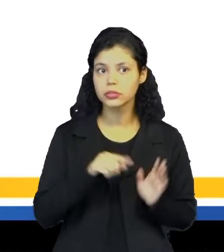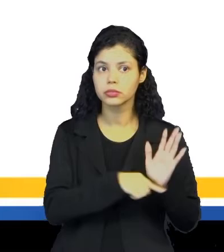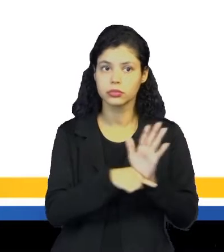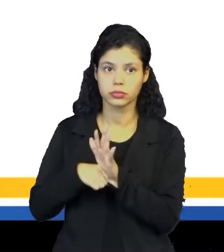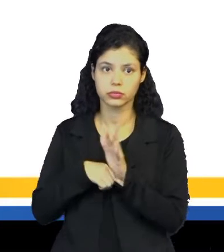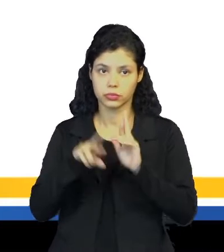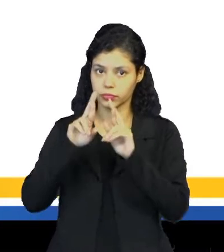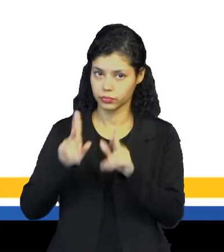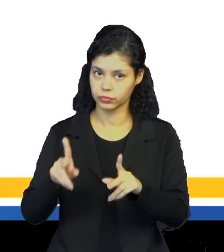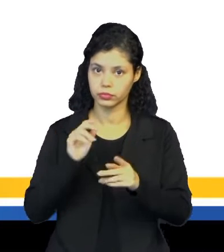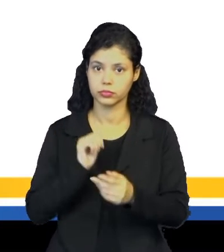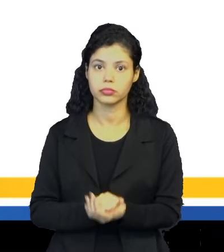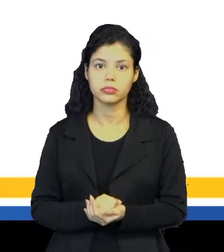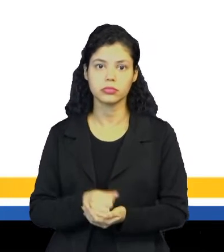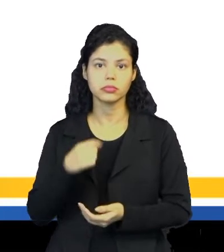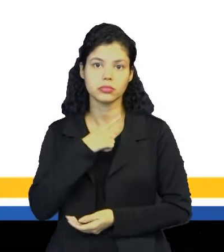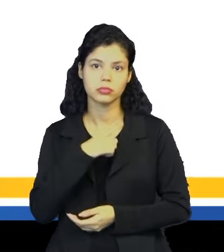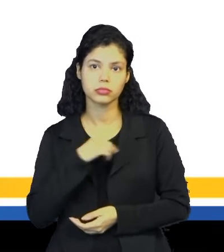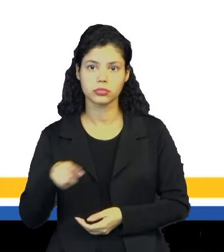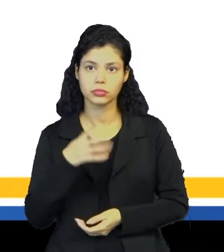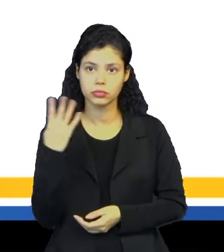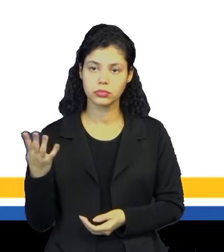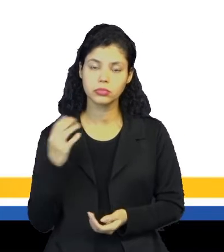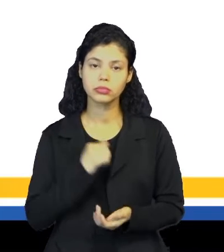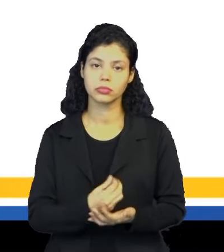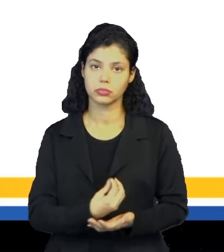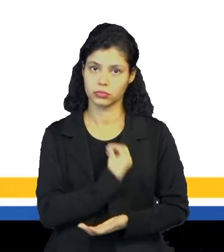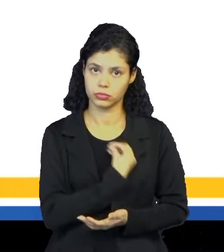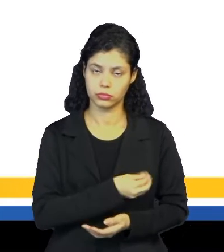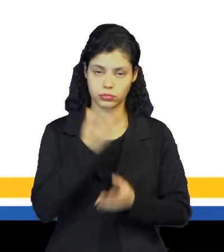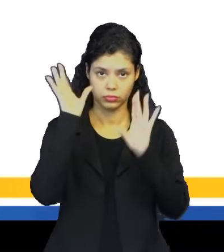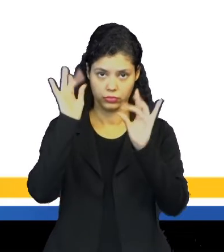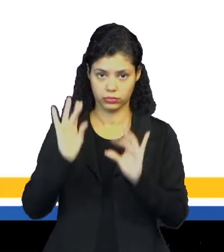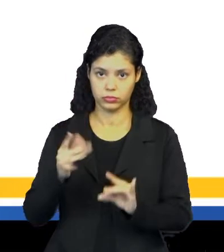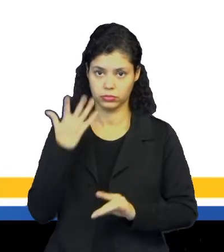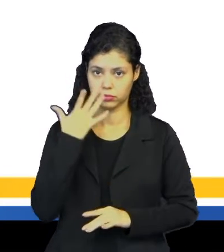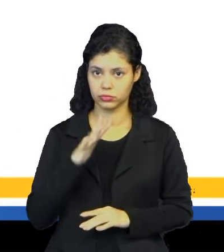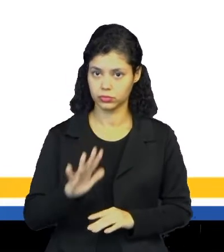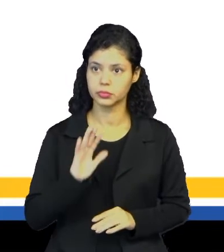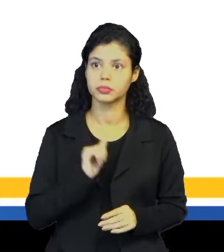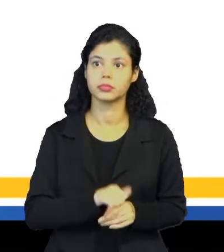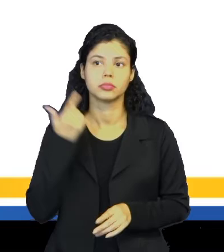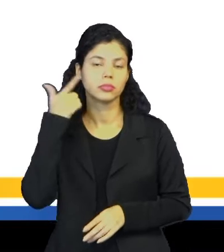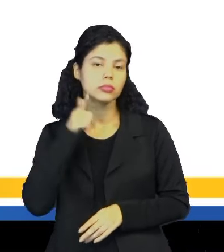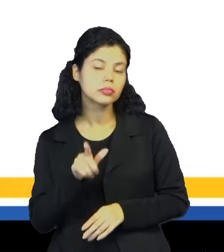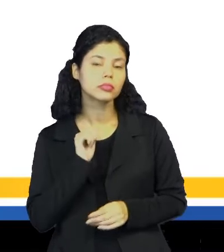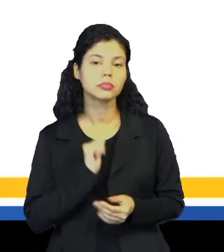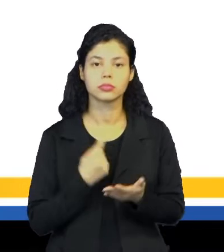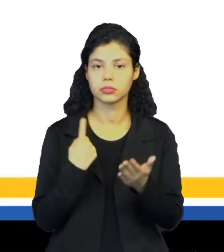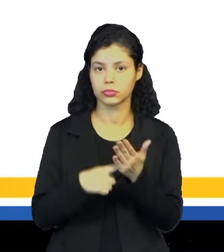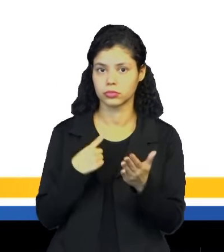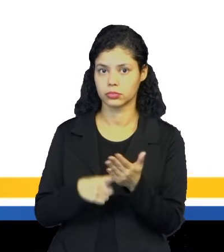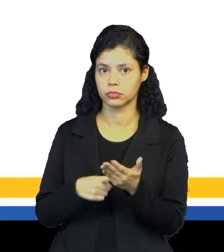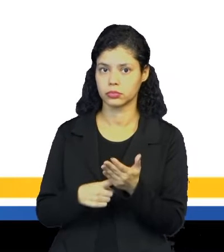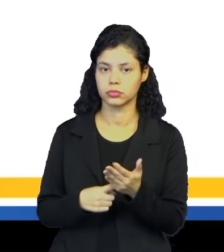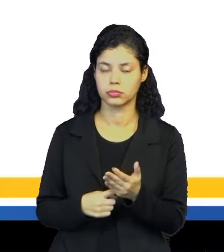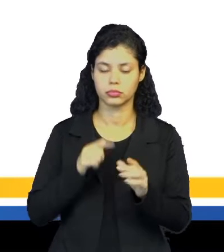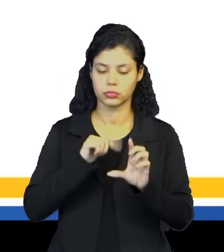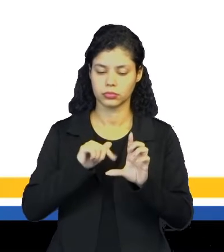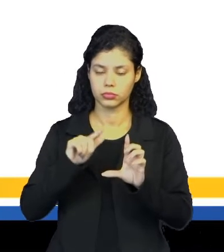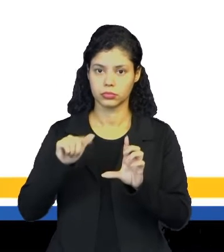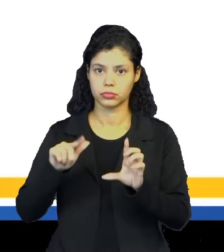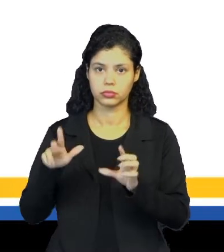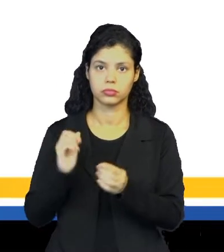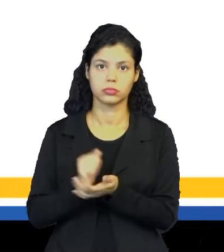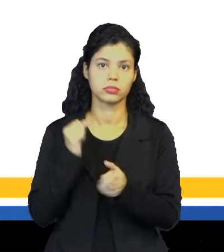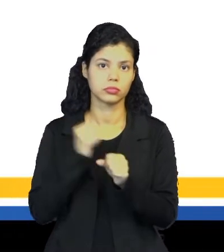representada com uma cor diferente. Tem a quantidade de presente de cada criança aí e eu consigo, de acordo com esse gráfico, construir